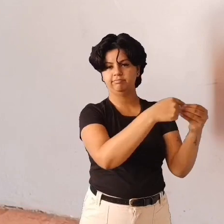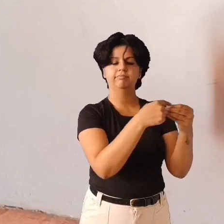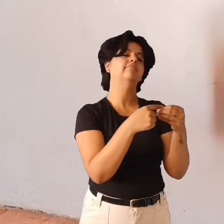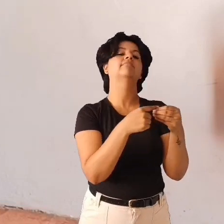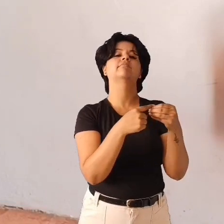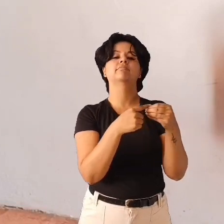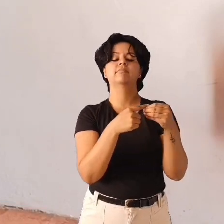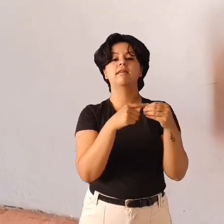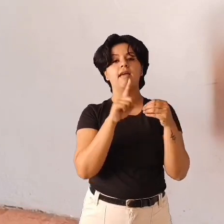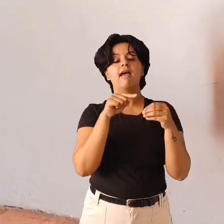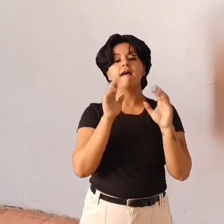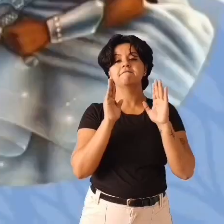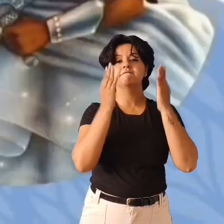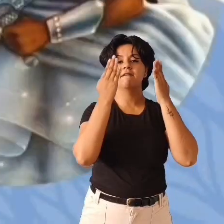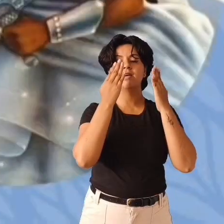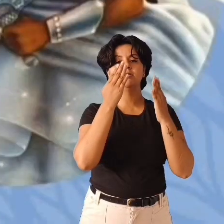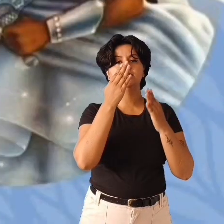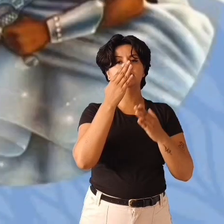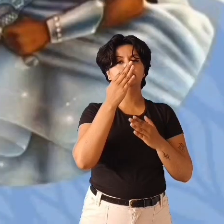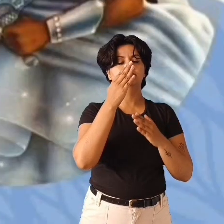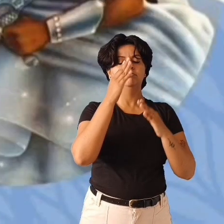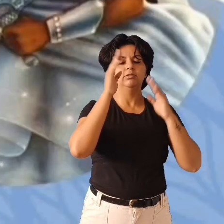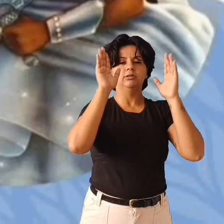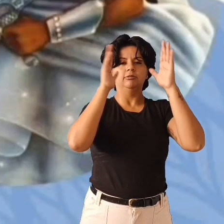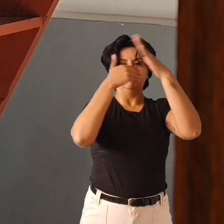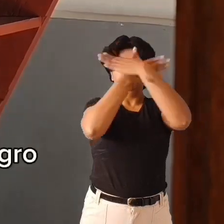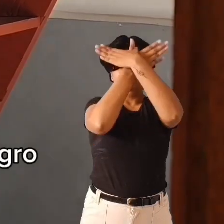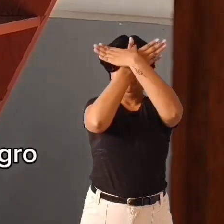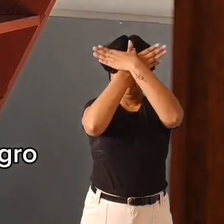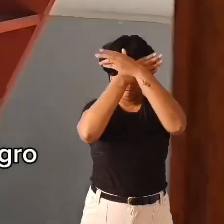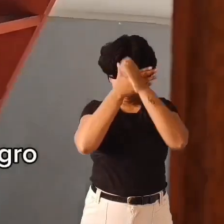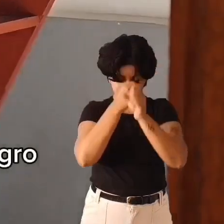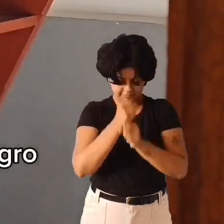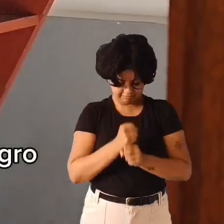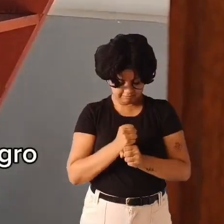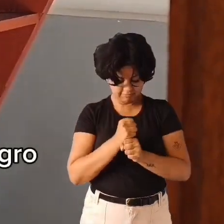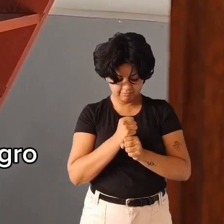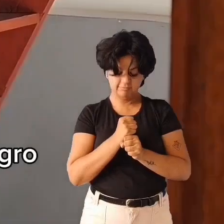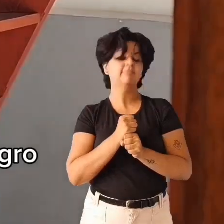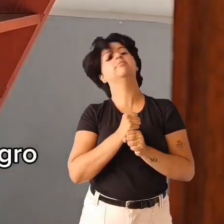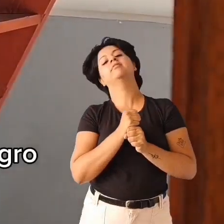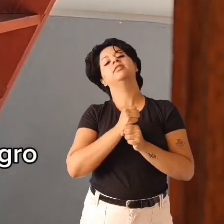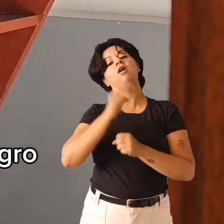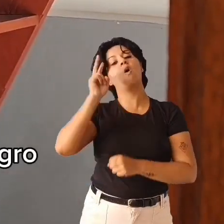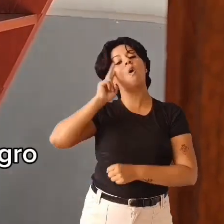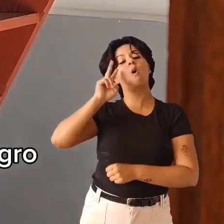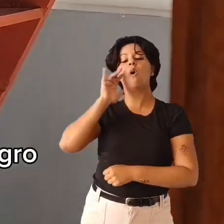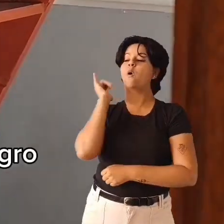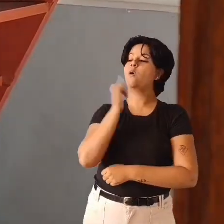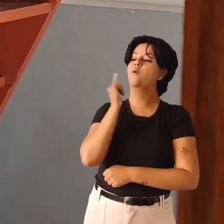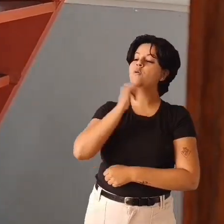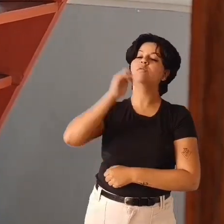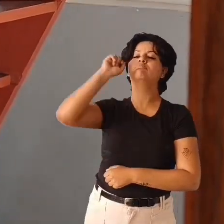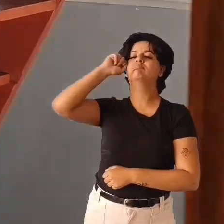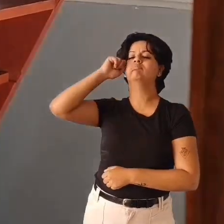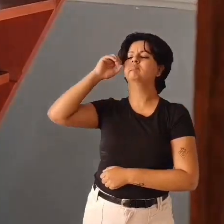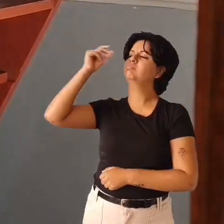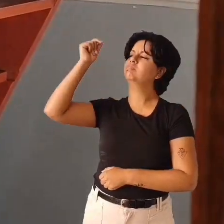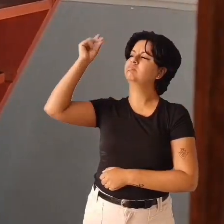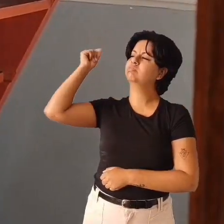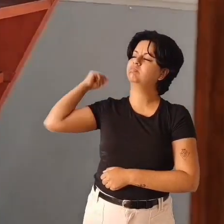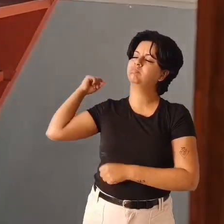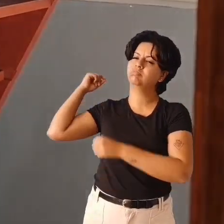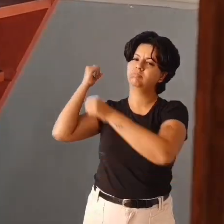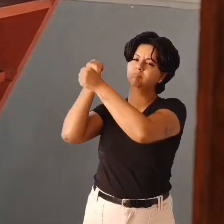né, que no sincretismo, que é Oxalá, né, que retrata a história da liberdade do negro desde a abolição da